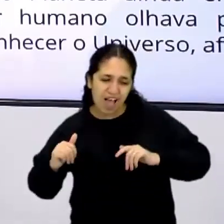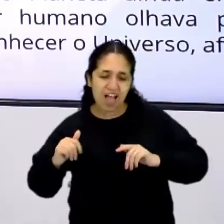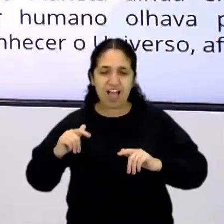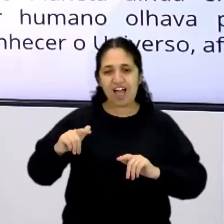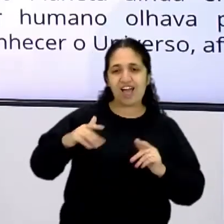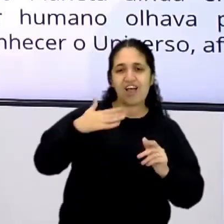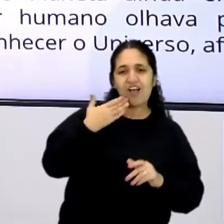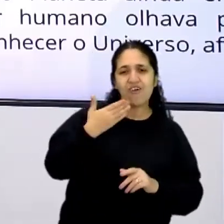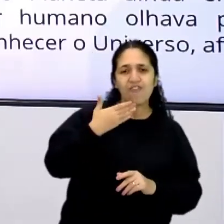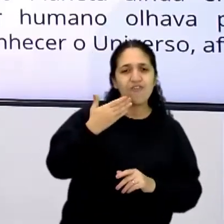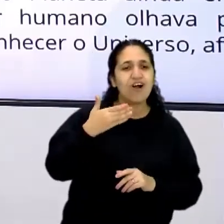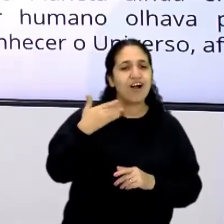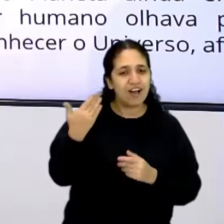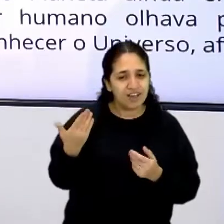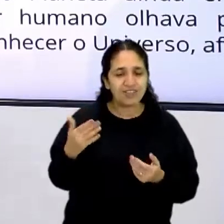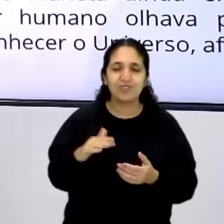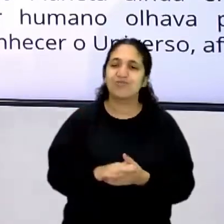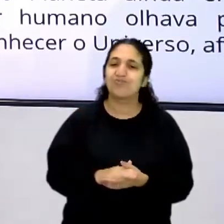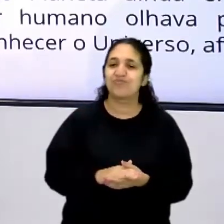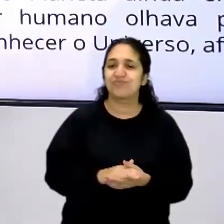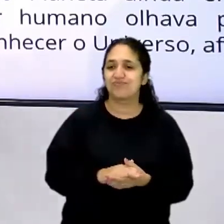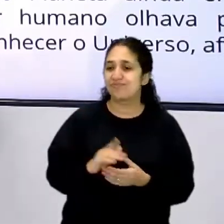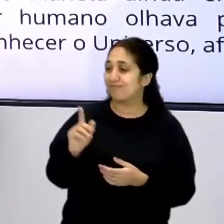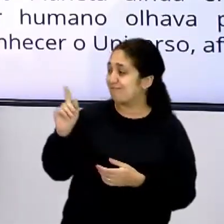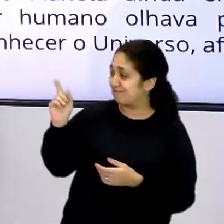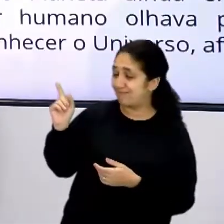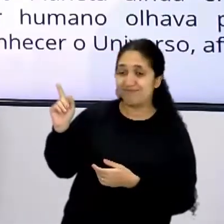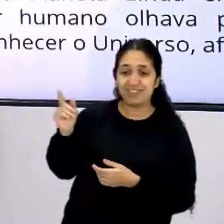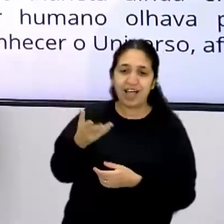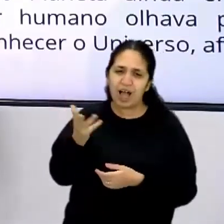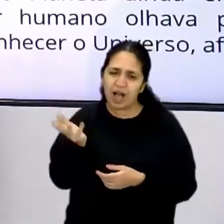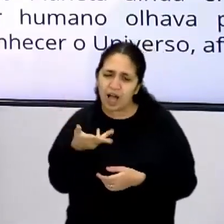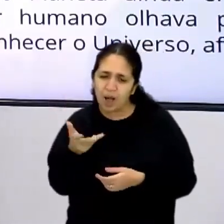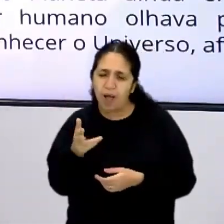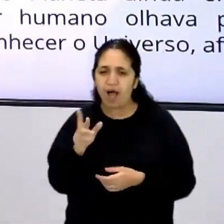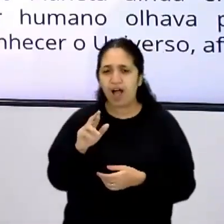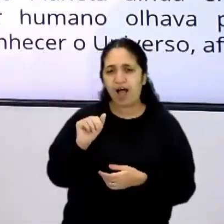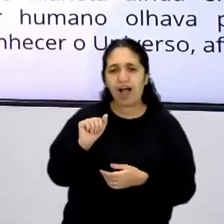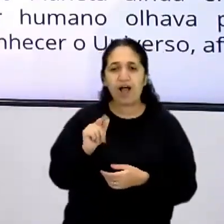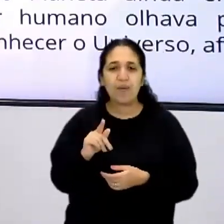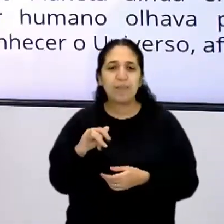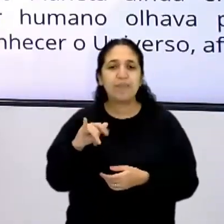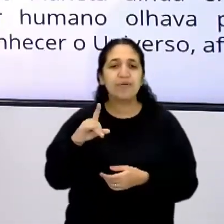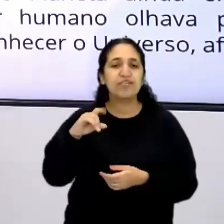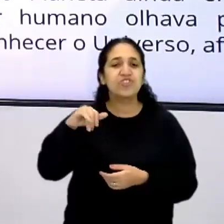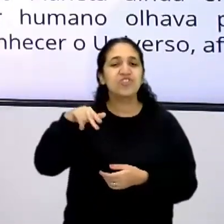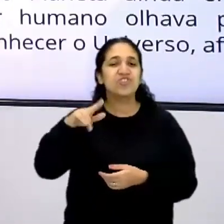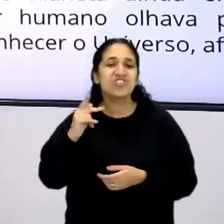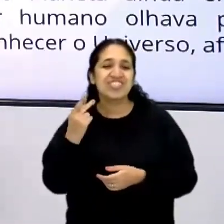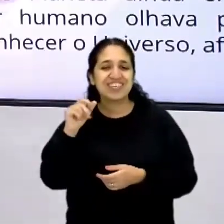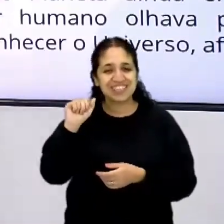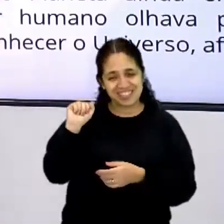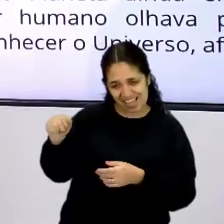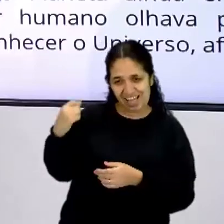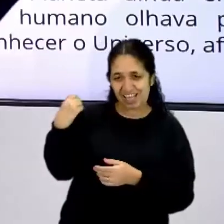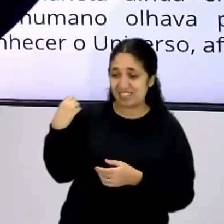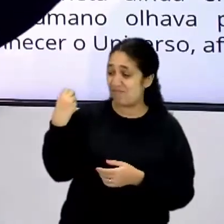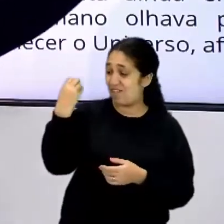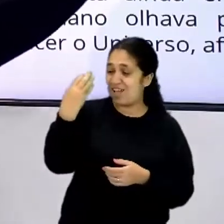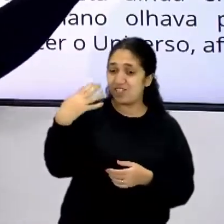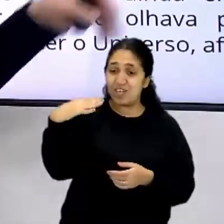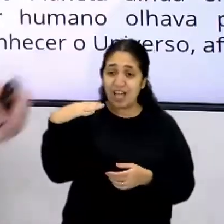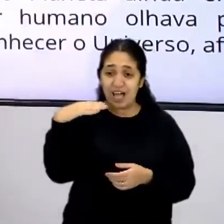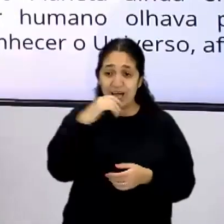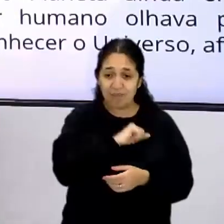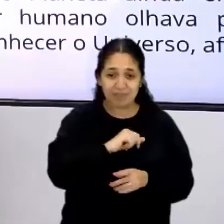mais fácil, né? E também, no caso aqui, o rapidinho, né? Para dizer aí que foi uma viagem rápida. E o uso aqui